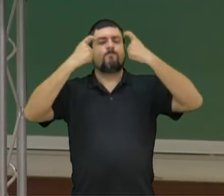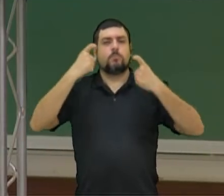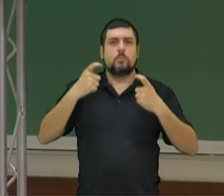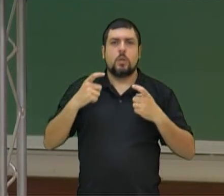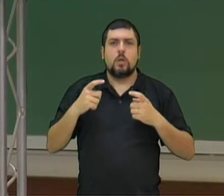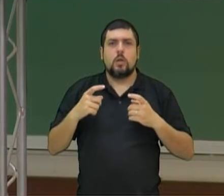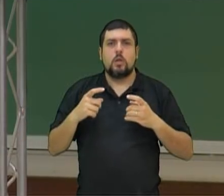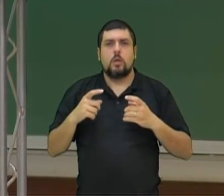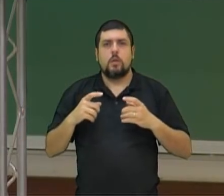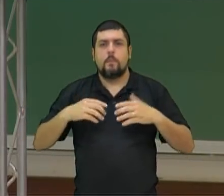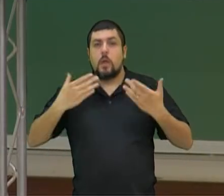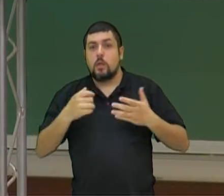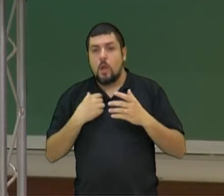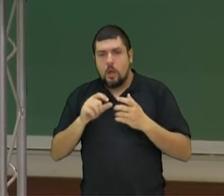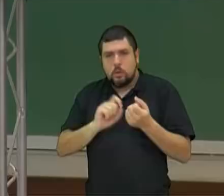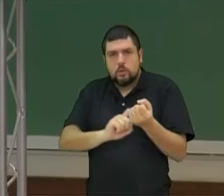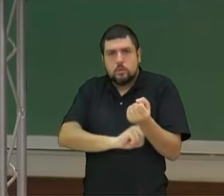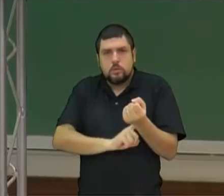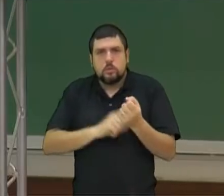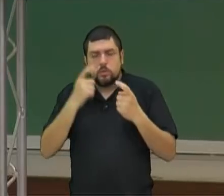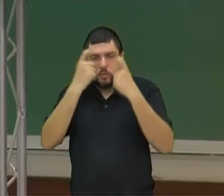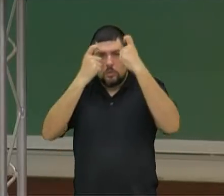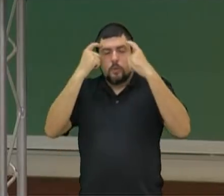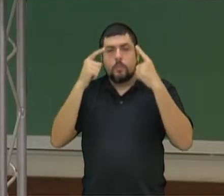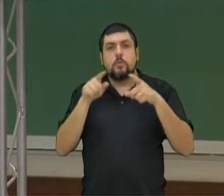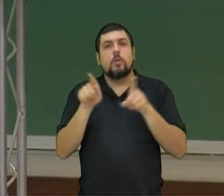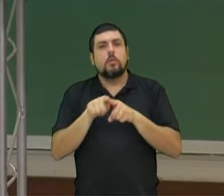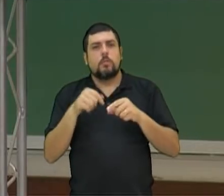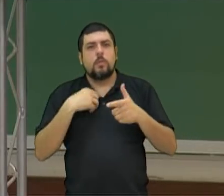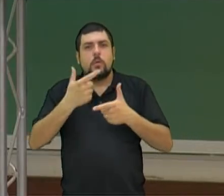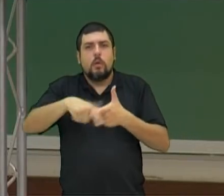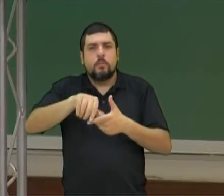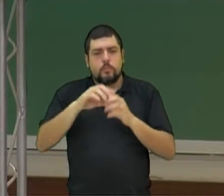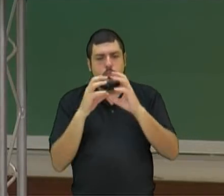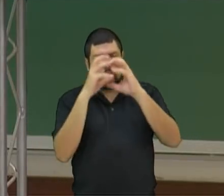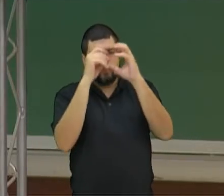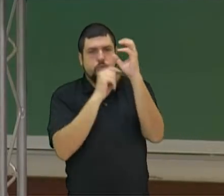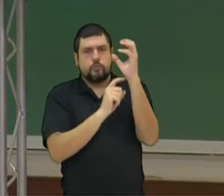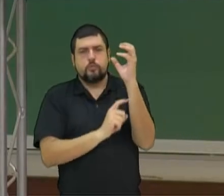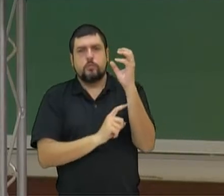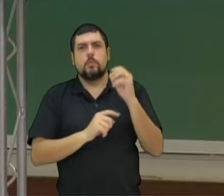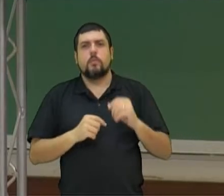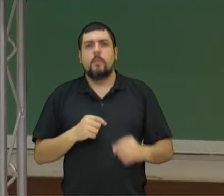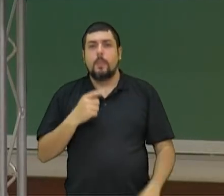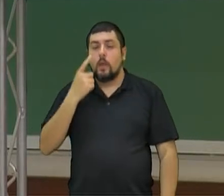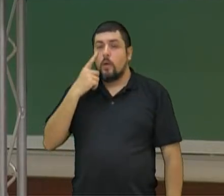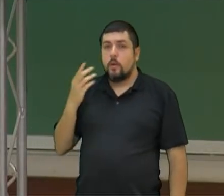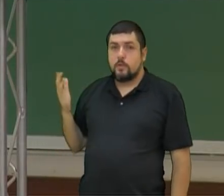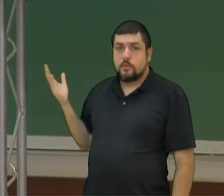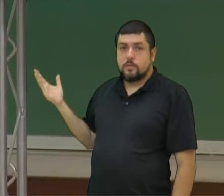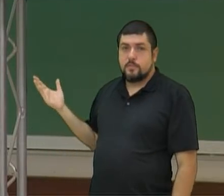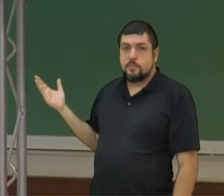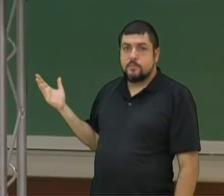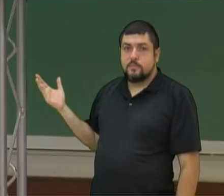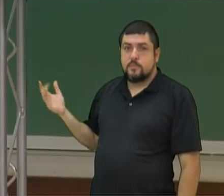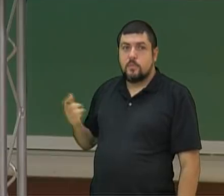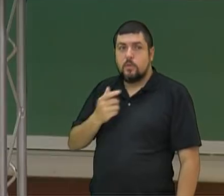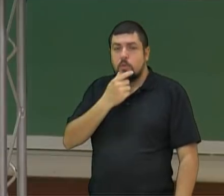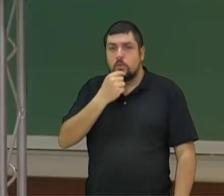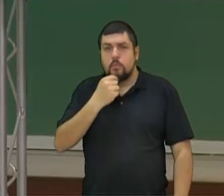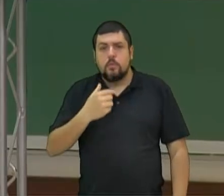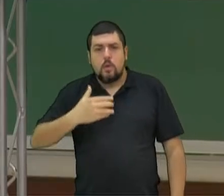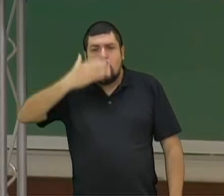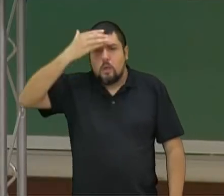disso, nós podemos prejudicar, sim, o nosso sistema nervoso. Olha lá o menininho, provavelmente cheio de prova, cheio